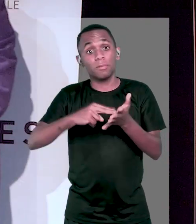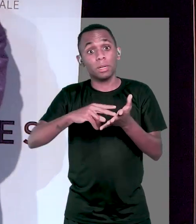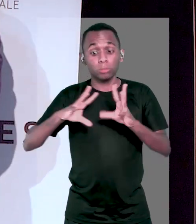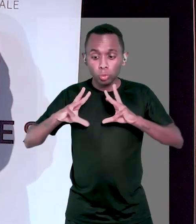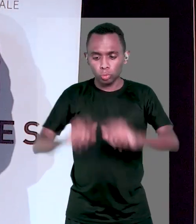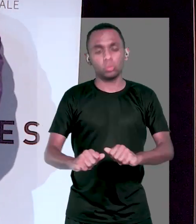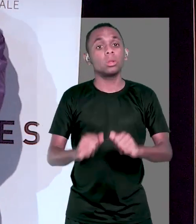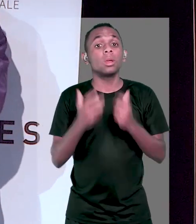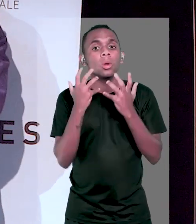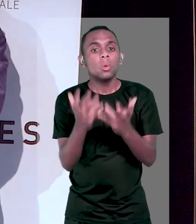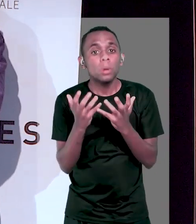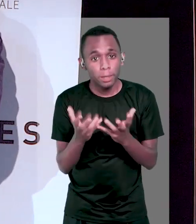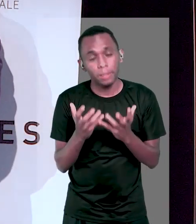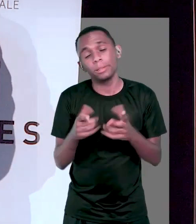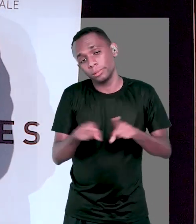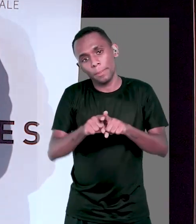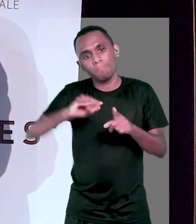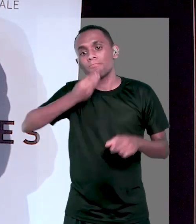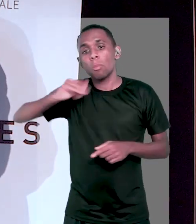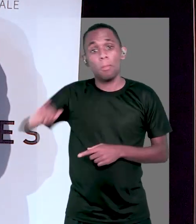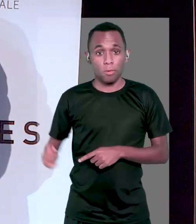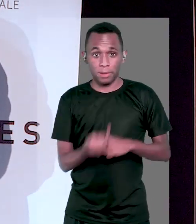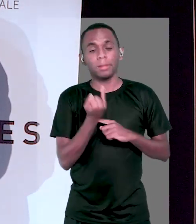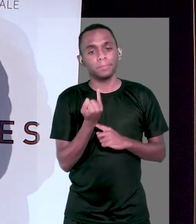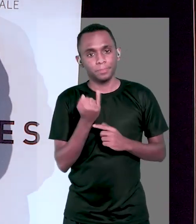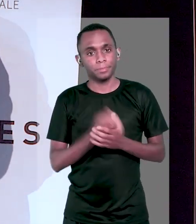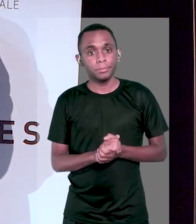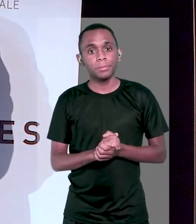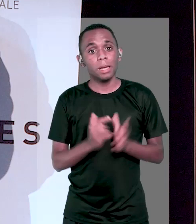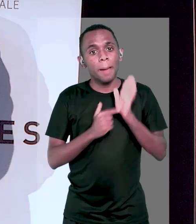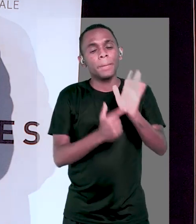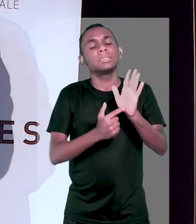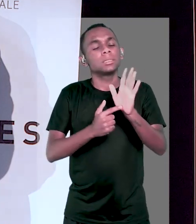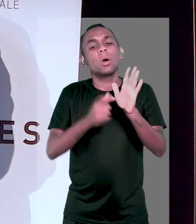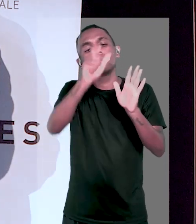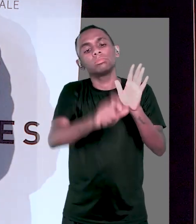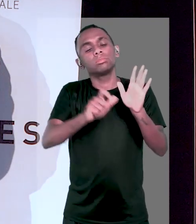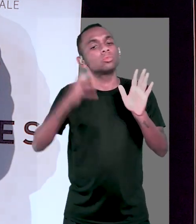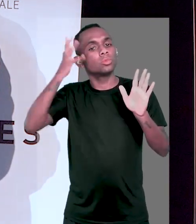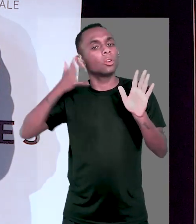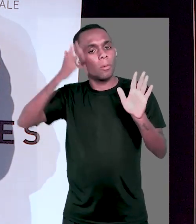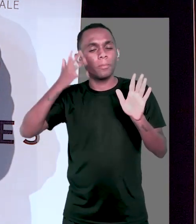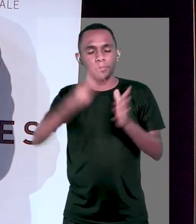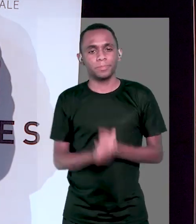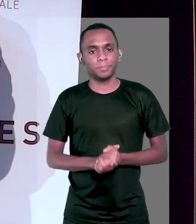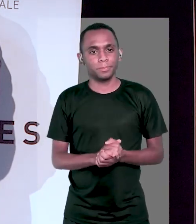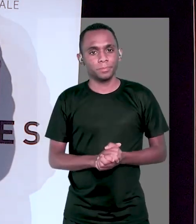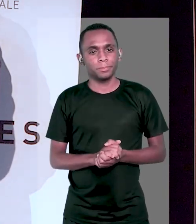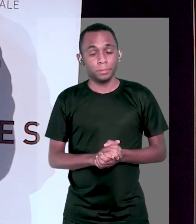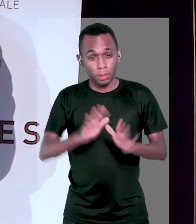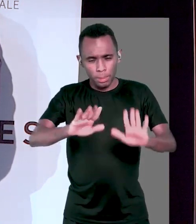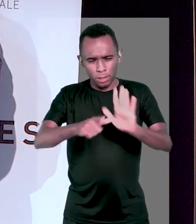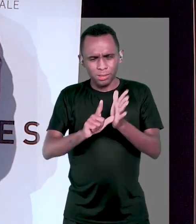pensamento, né? Quer dizer, essa busca permanente da verdade. É isso que o Borges faz ao longo desses 37